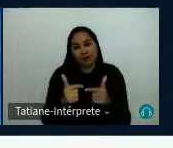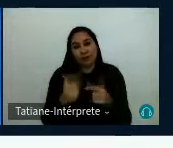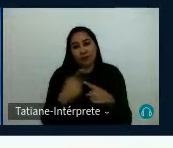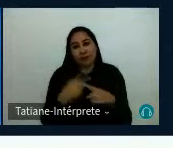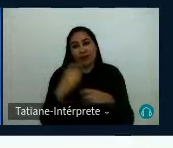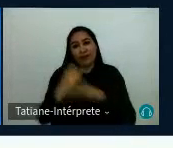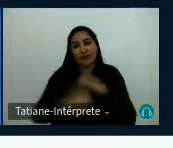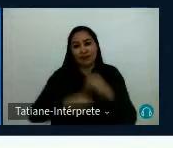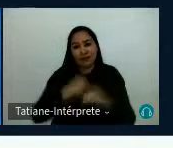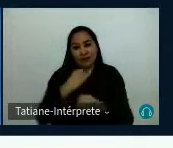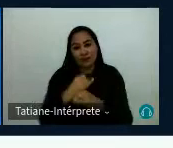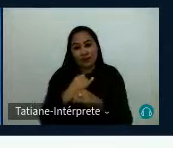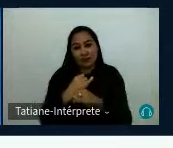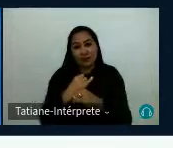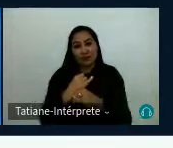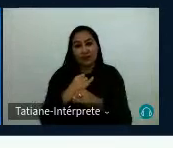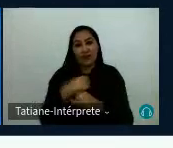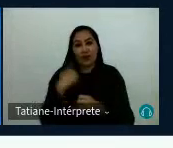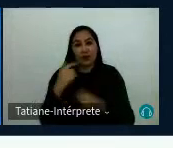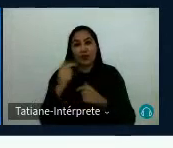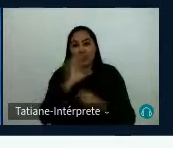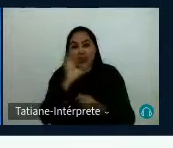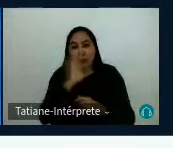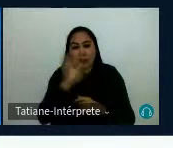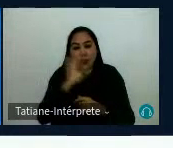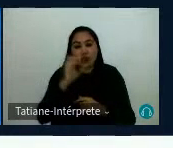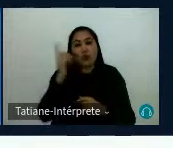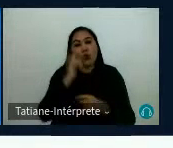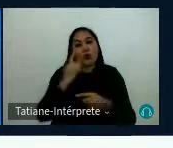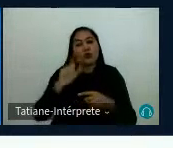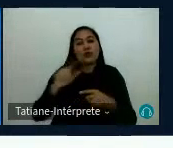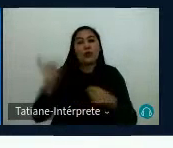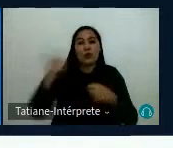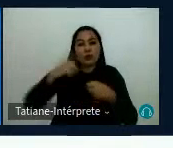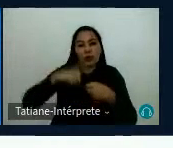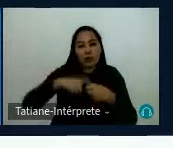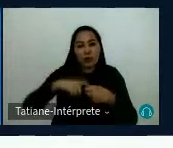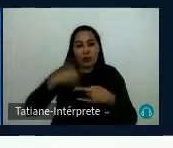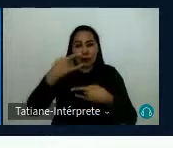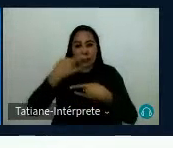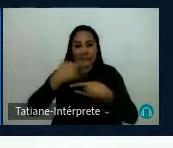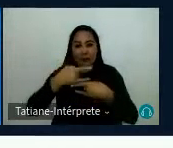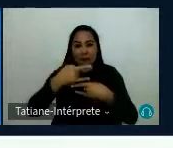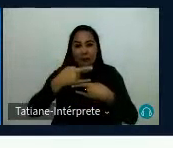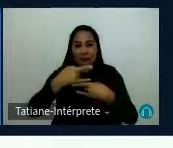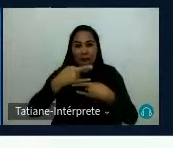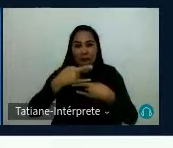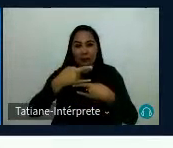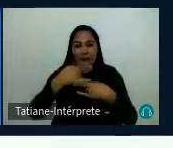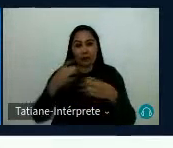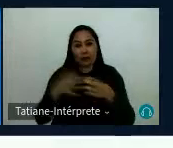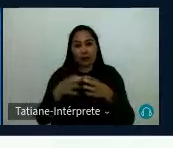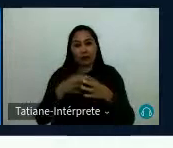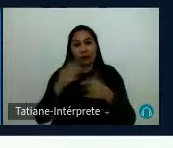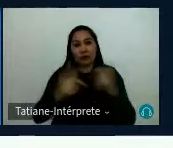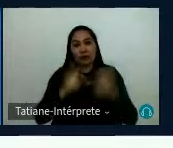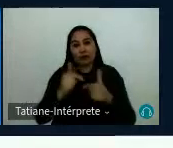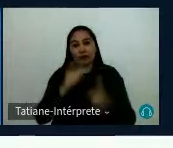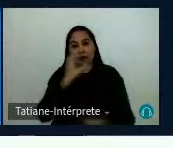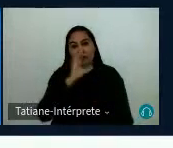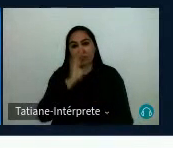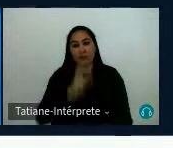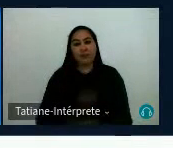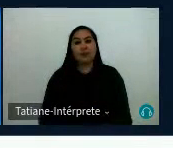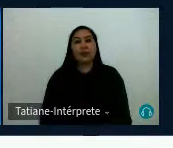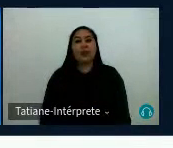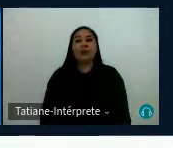restabelecer o andamento aqui da live. O pessoal trabalhou rapidinho aqui e voltamos. Então, a